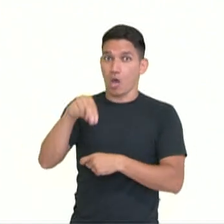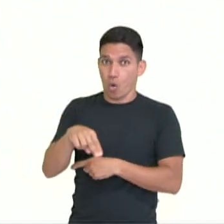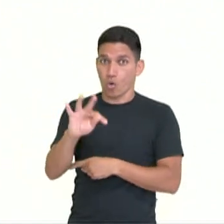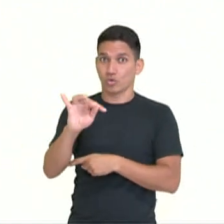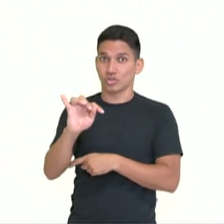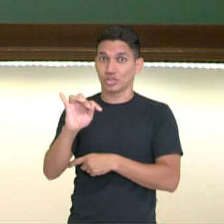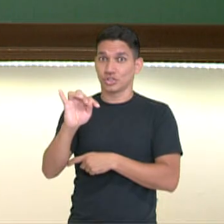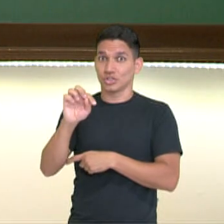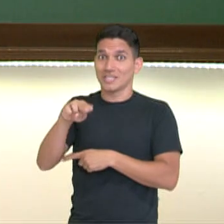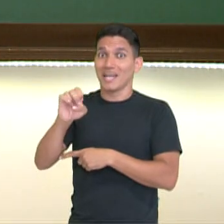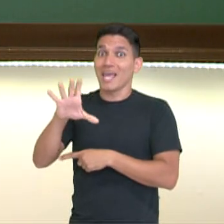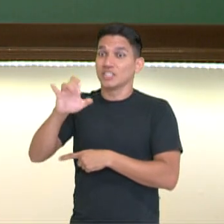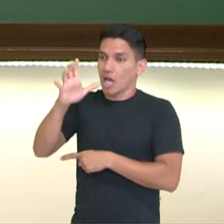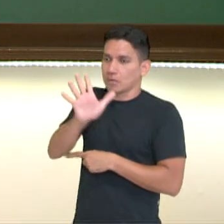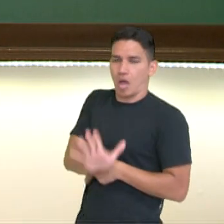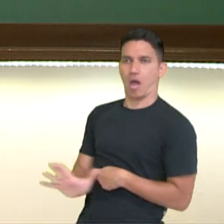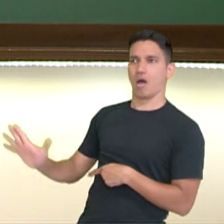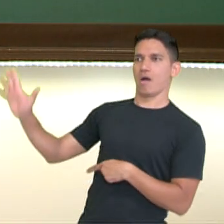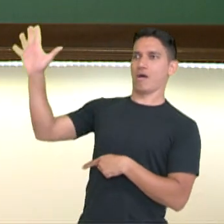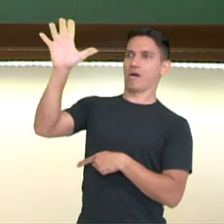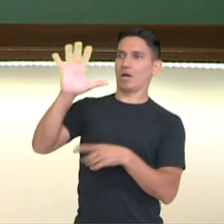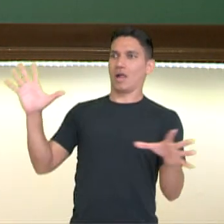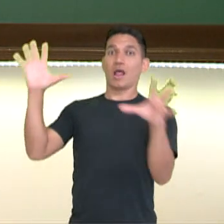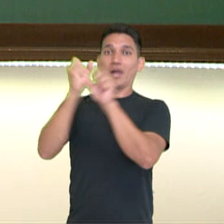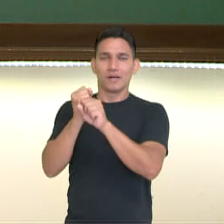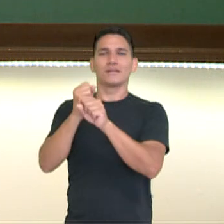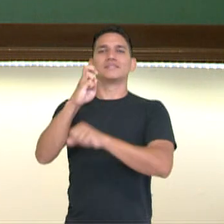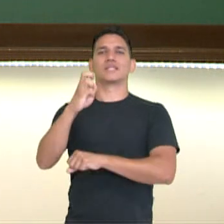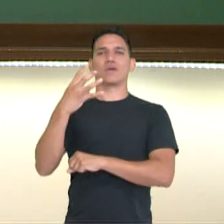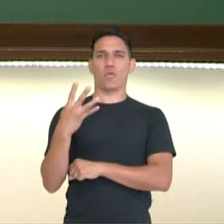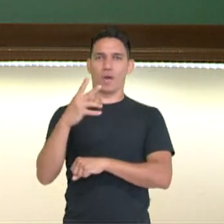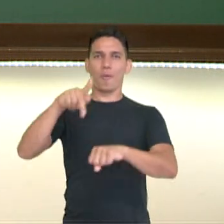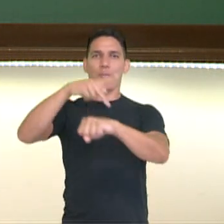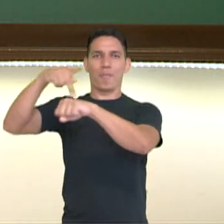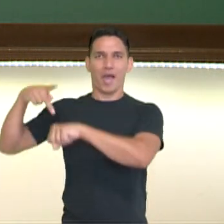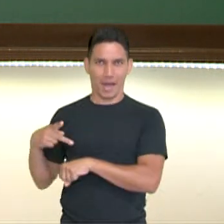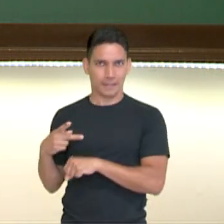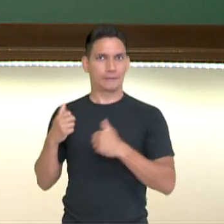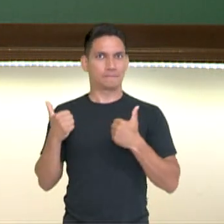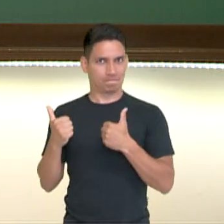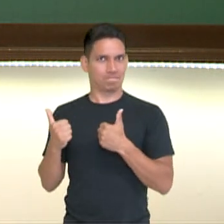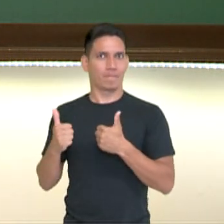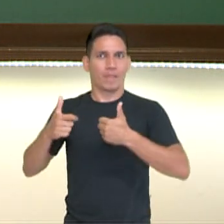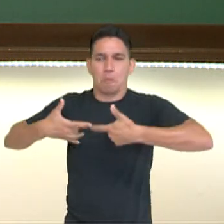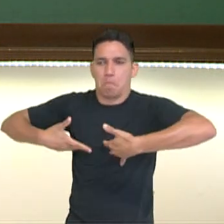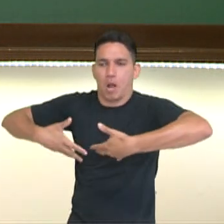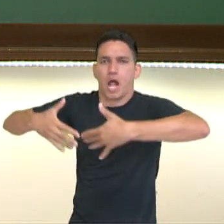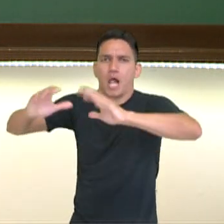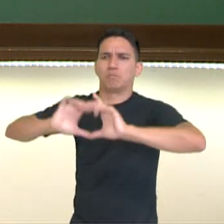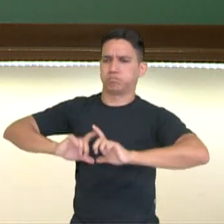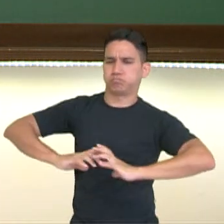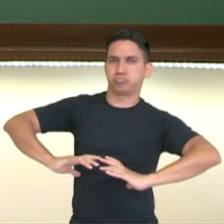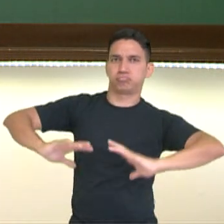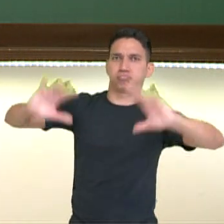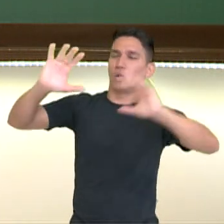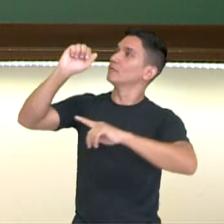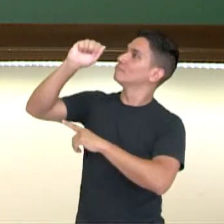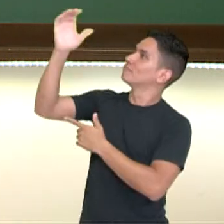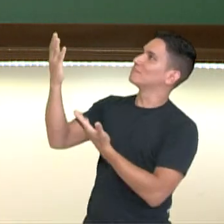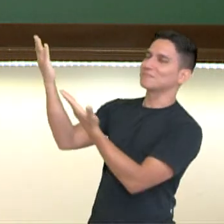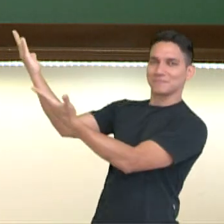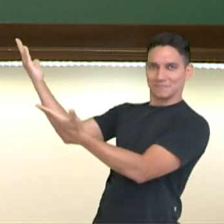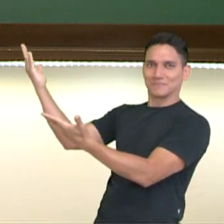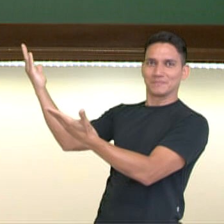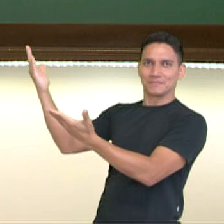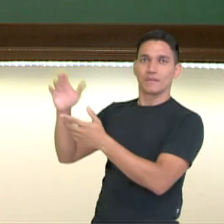continente formado por 54 países, bastante países ocupando aí esse